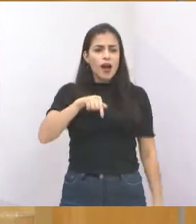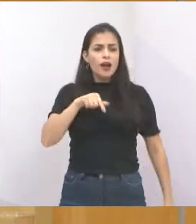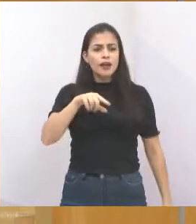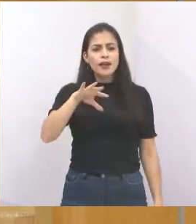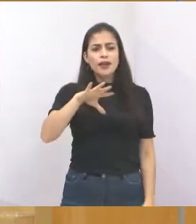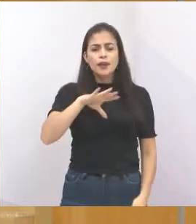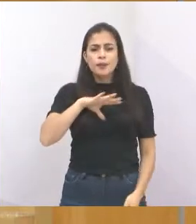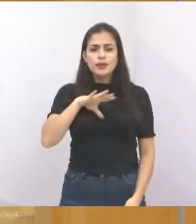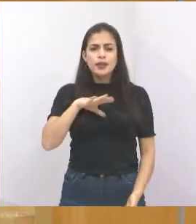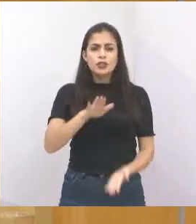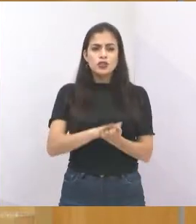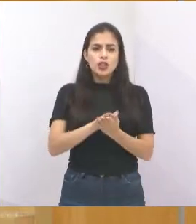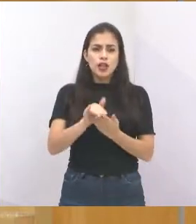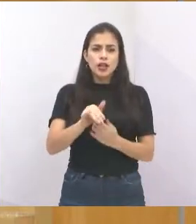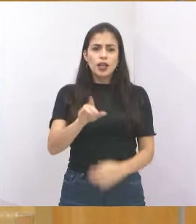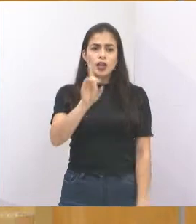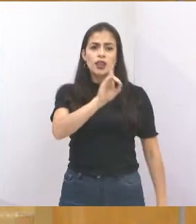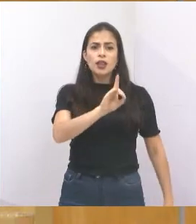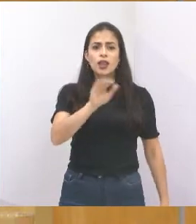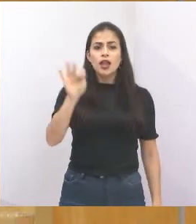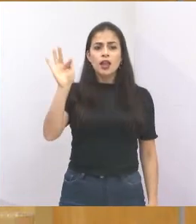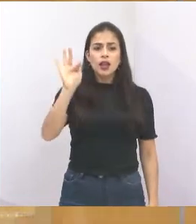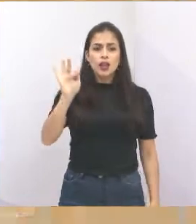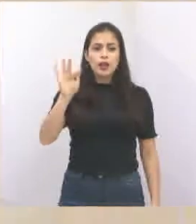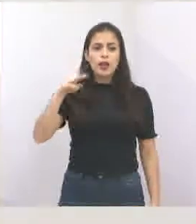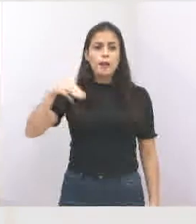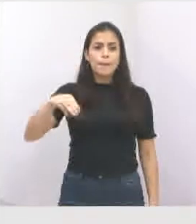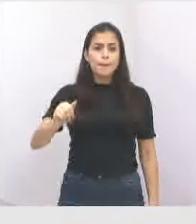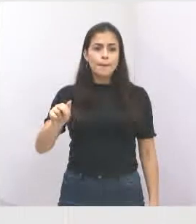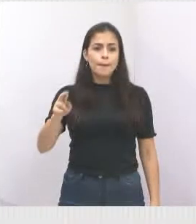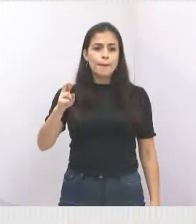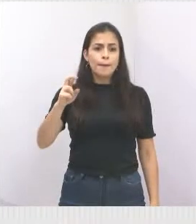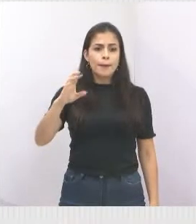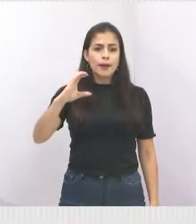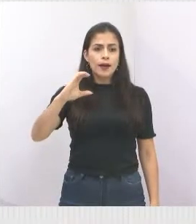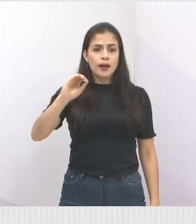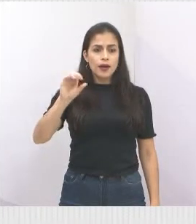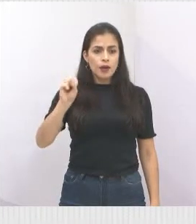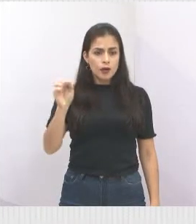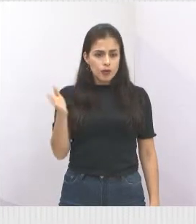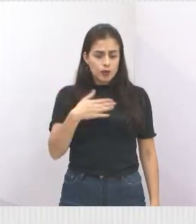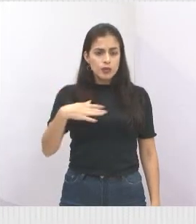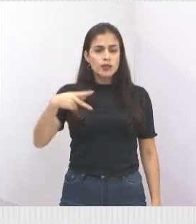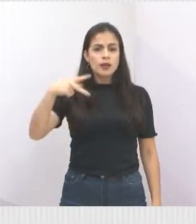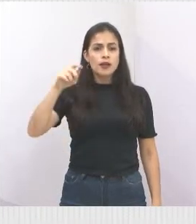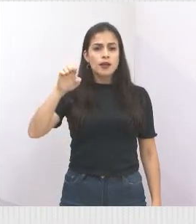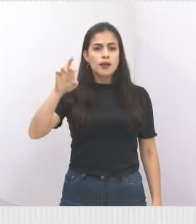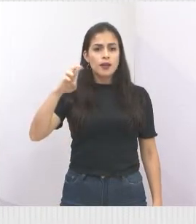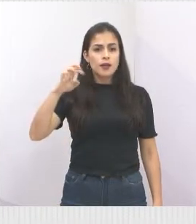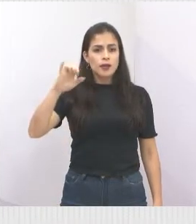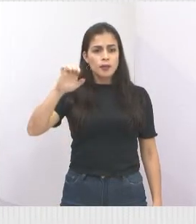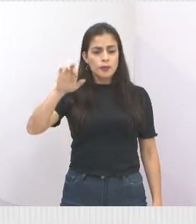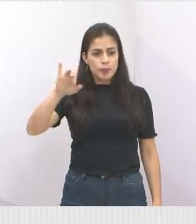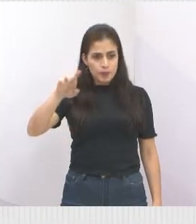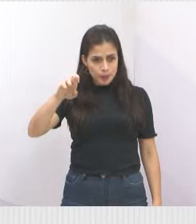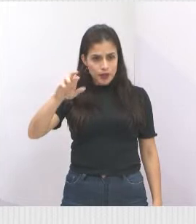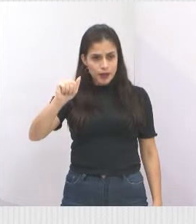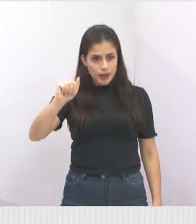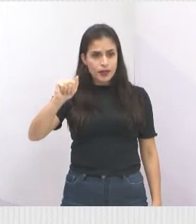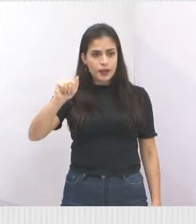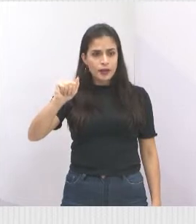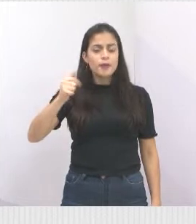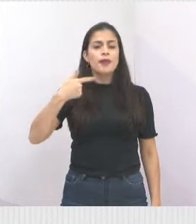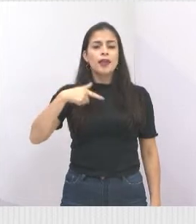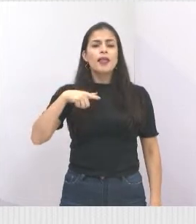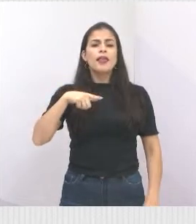cidade de Jacareí é o deputado federal Marcos Pereira que é o presidente Nacional do republicanos foi